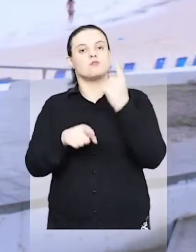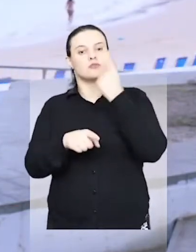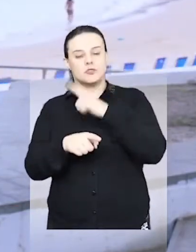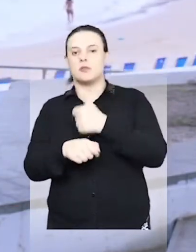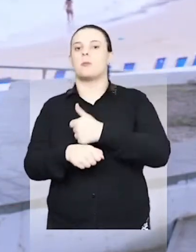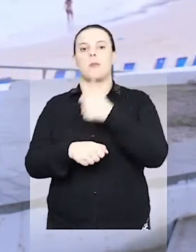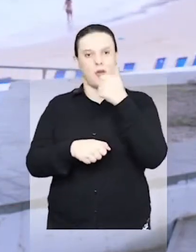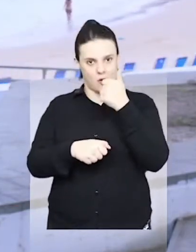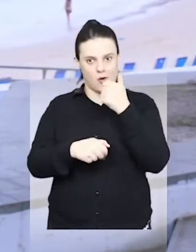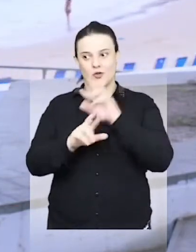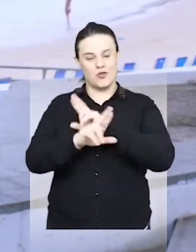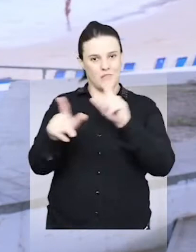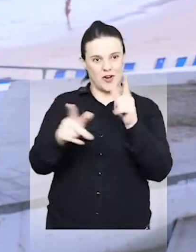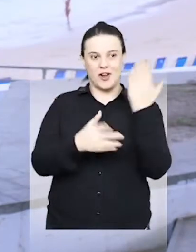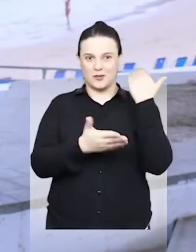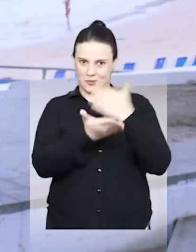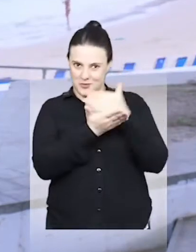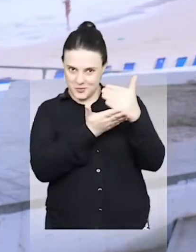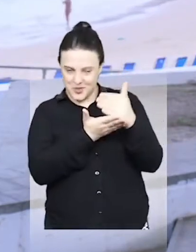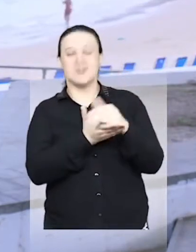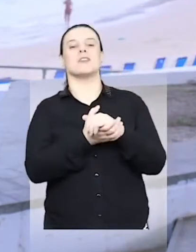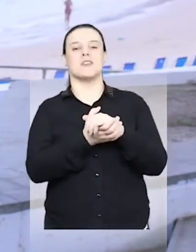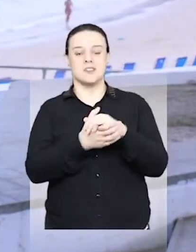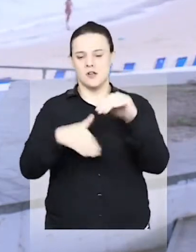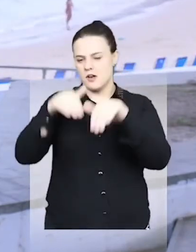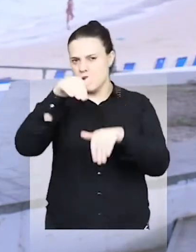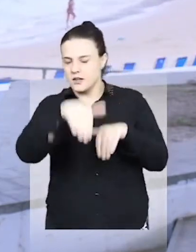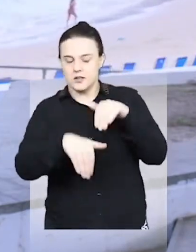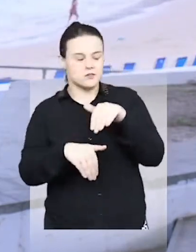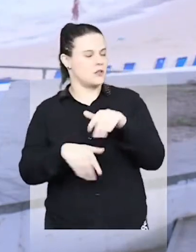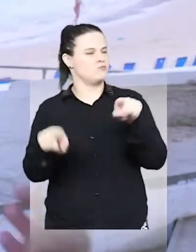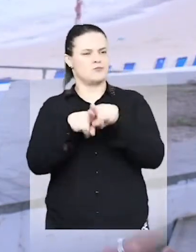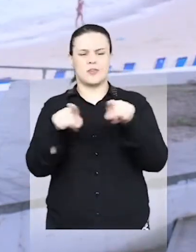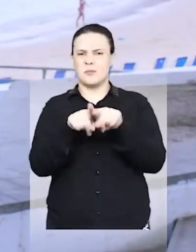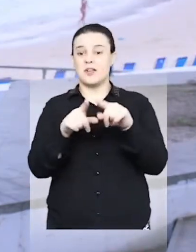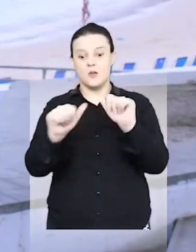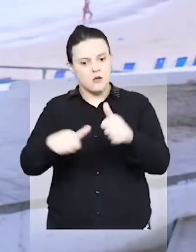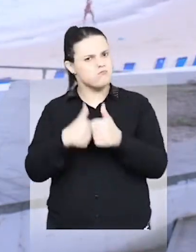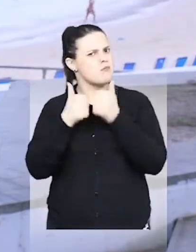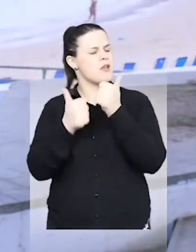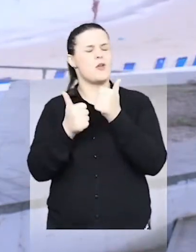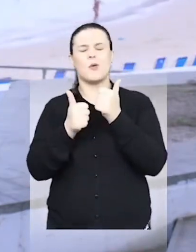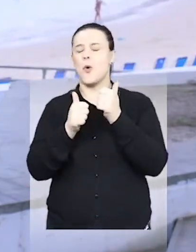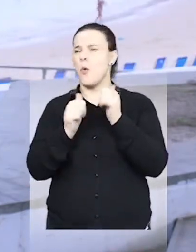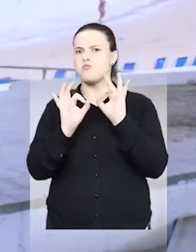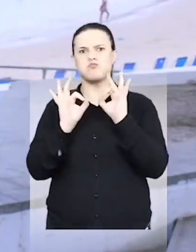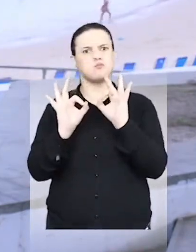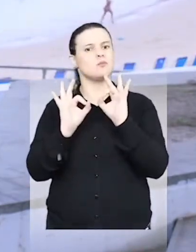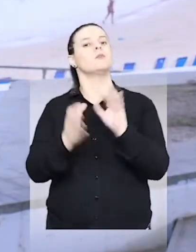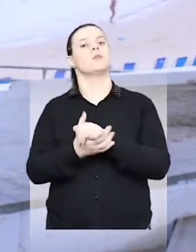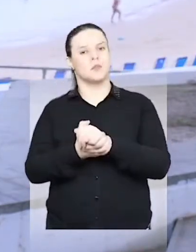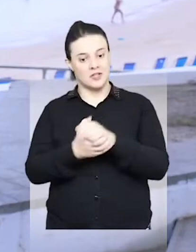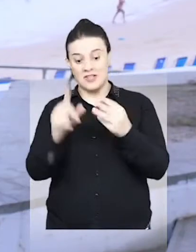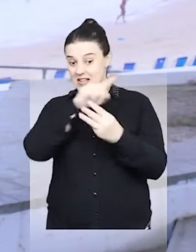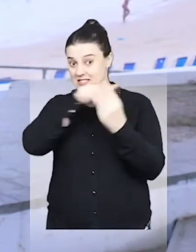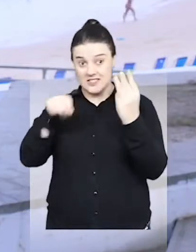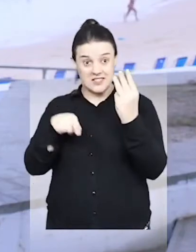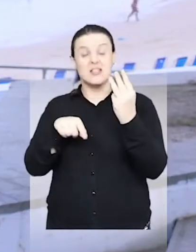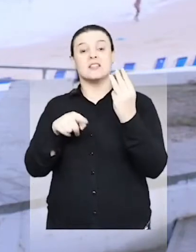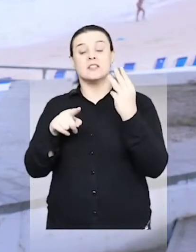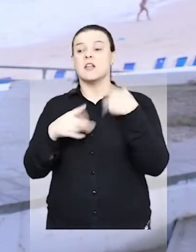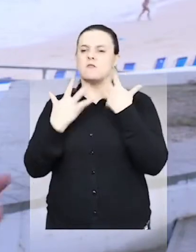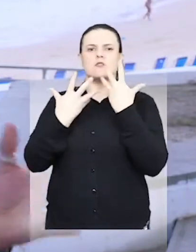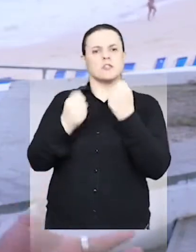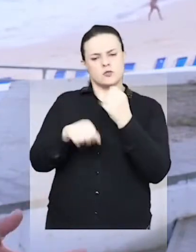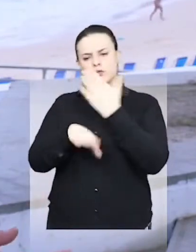com uma mecânica totalmente diferente de como ele pedalava antes. A natação nem se fala, então ele teve uma melhora absurda nas 3 modalidades.